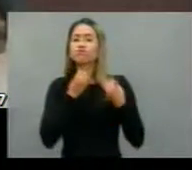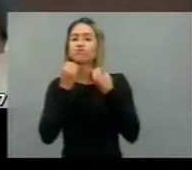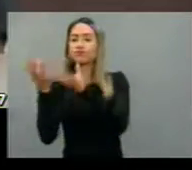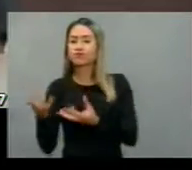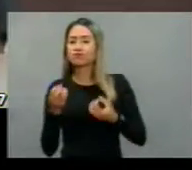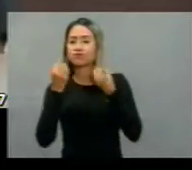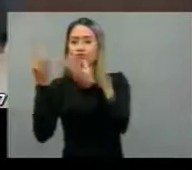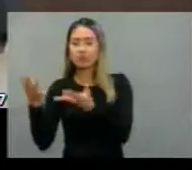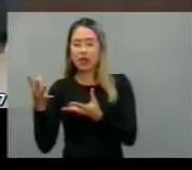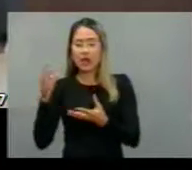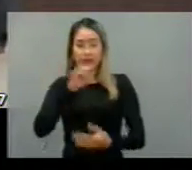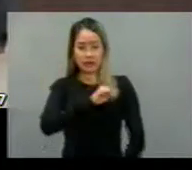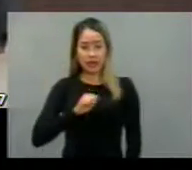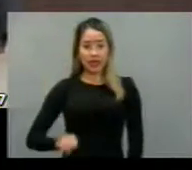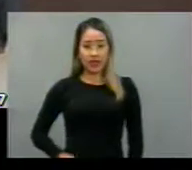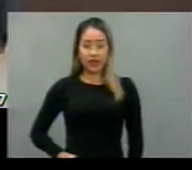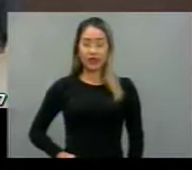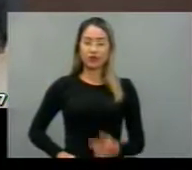pensa